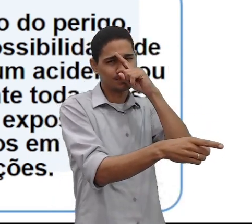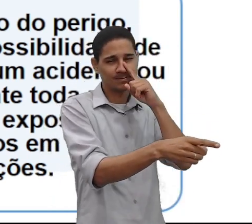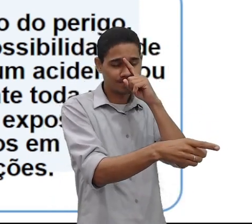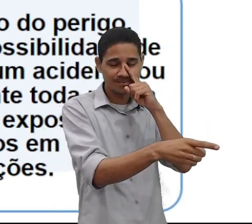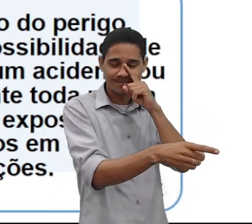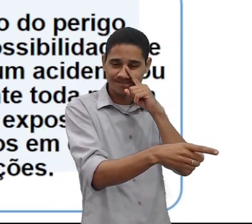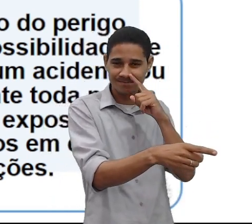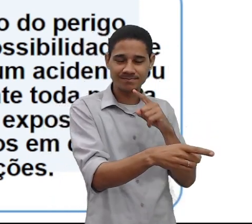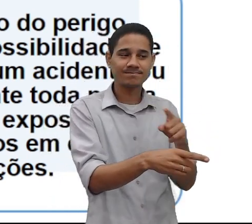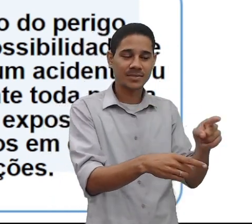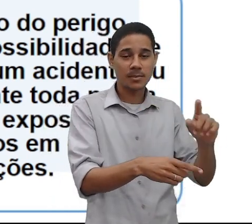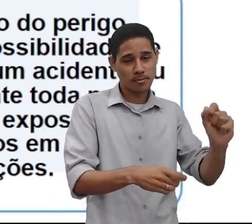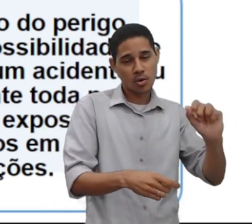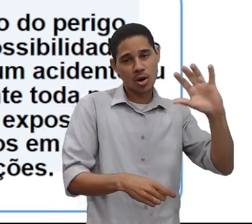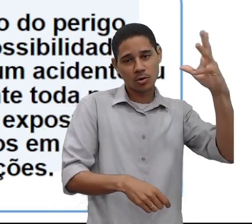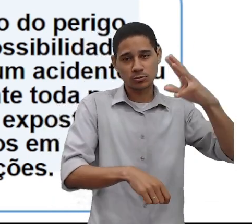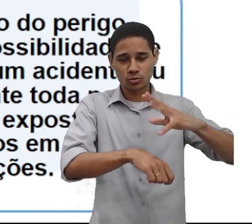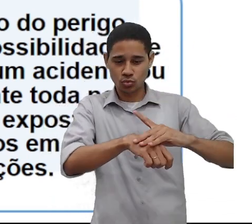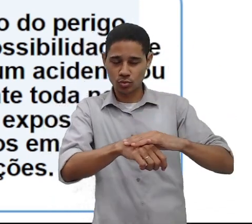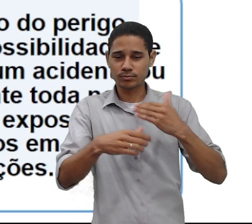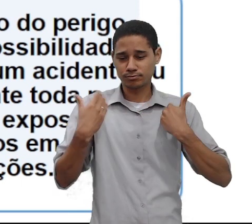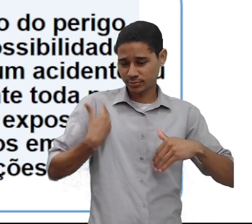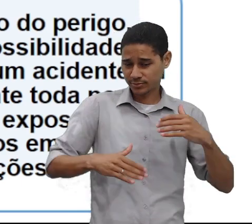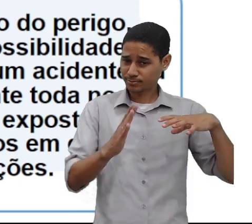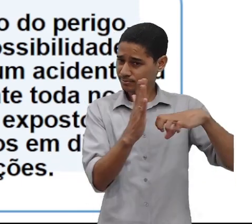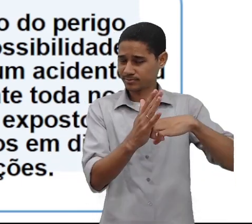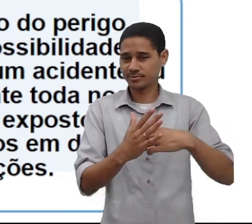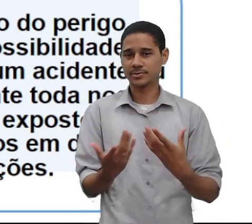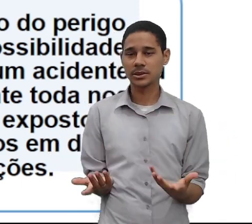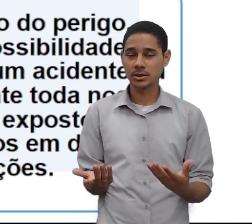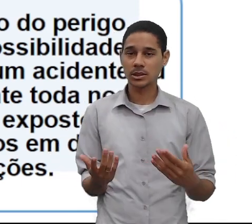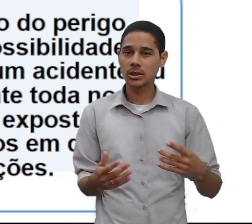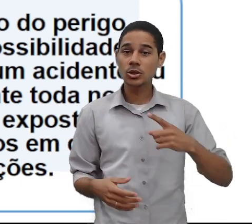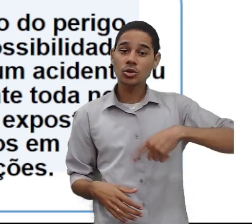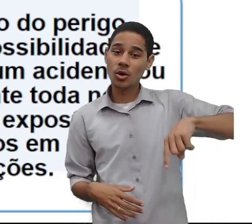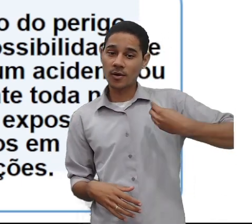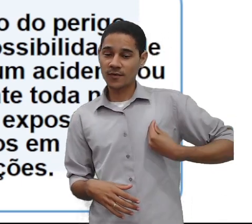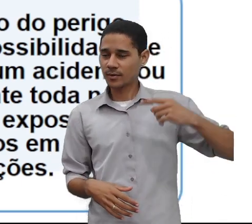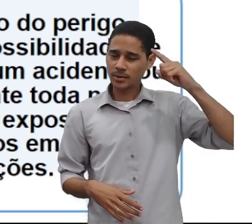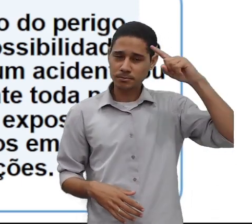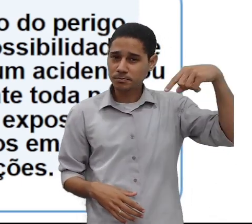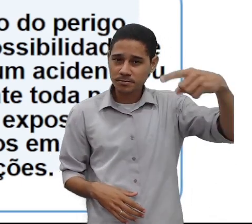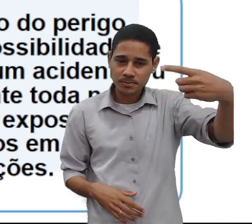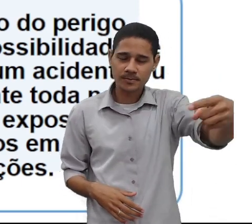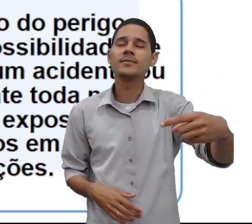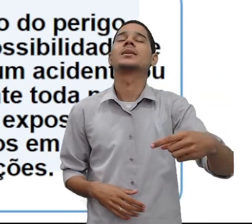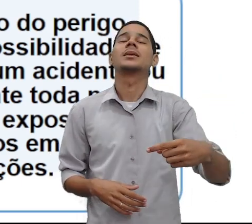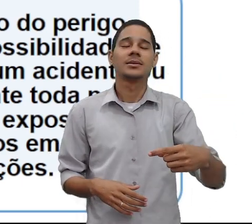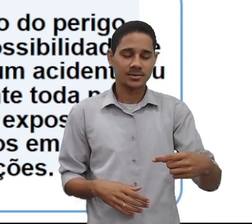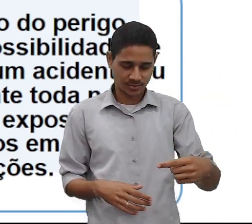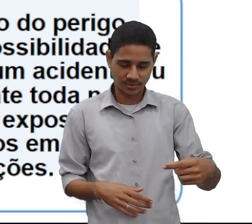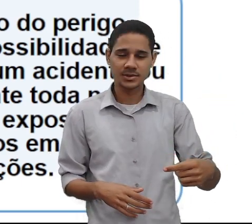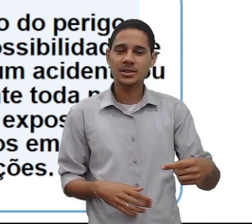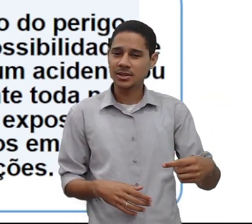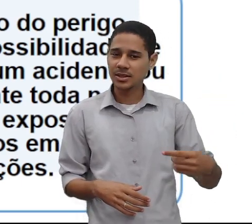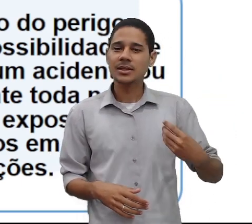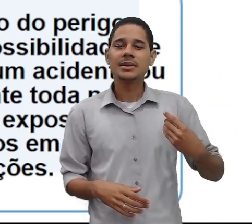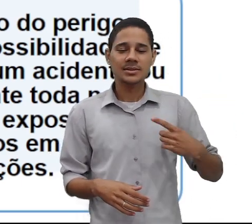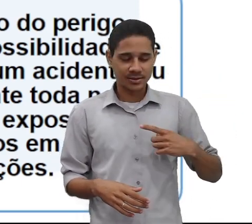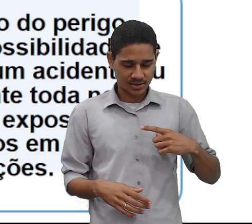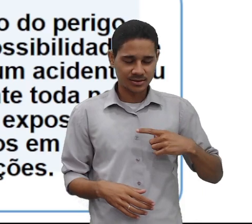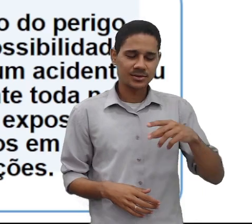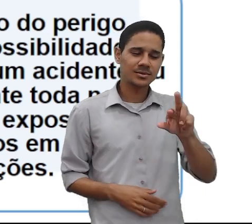ou doença. Ou seja, durante toda a nossa vida, estamos expostos a fatores de risco em